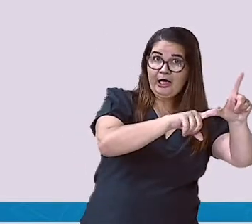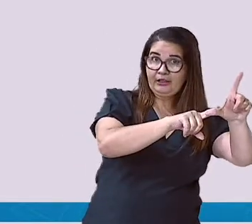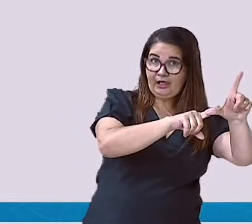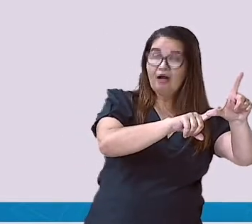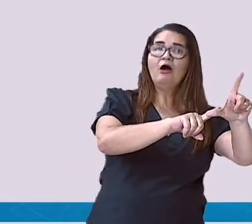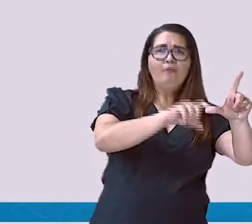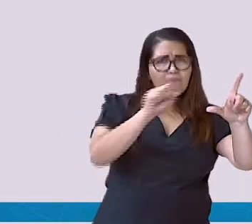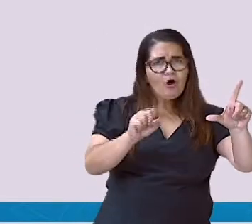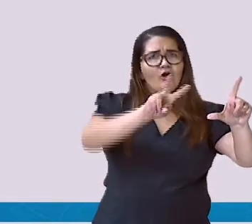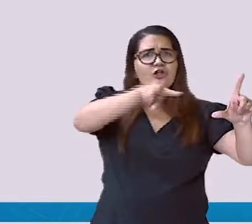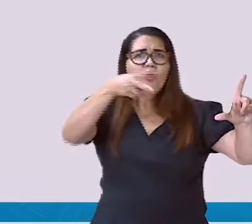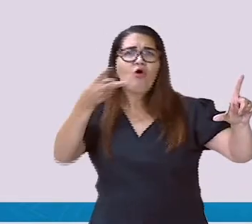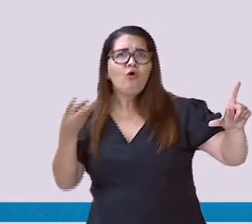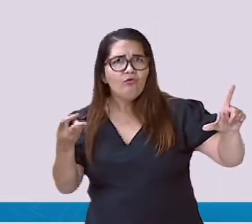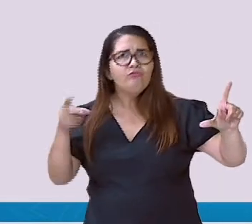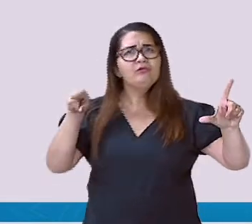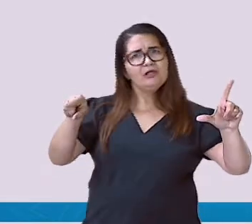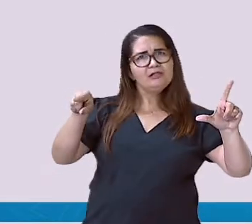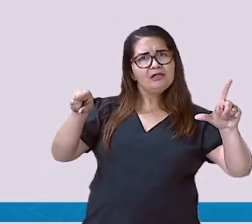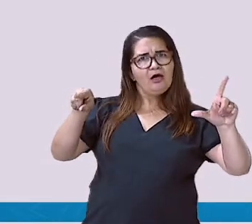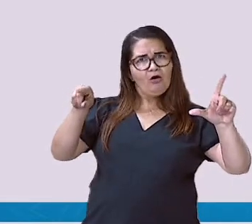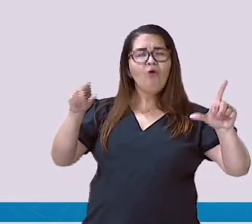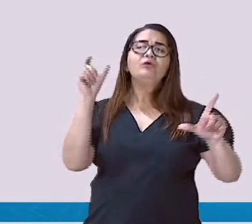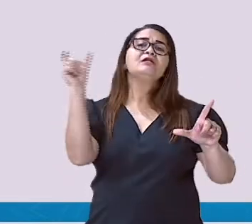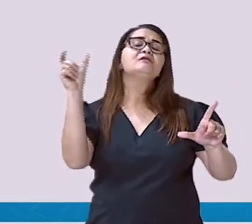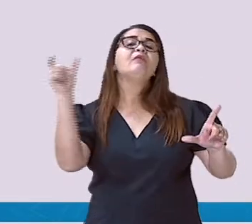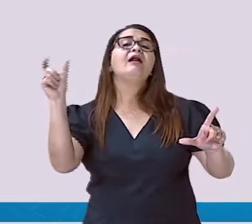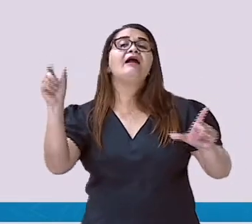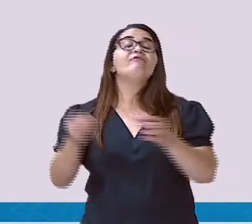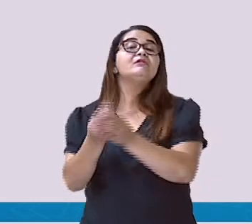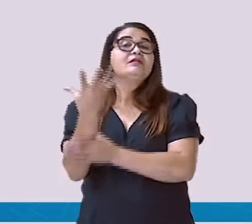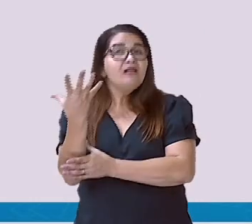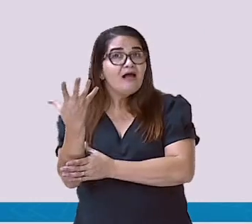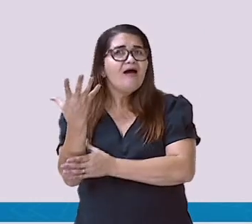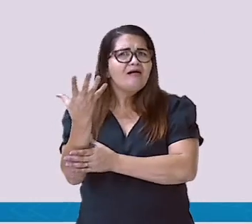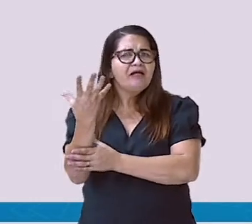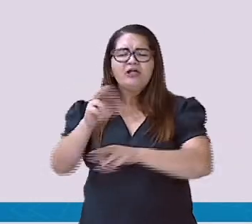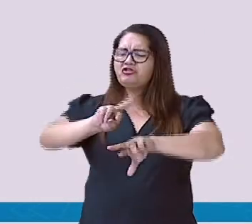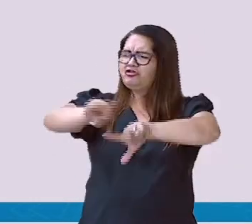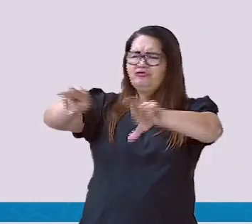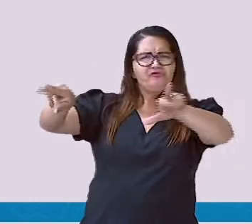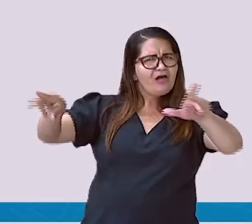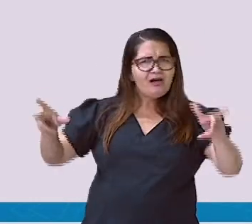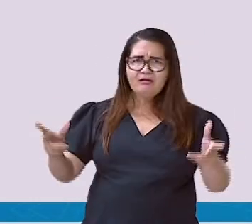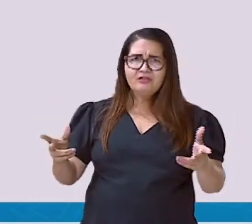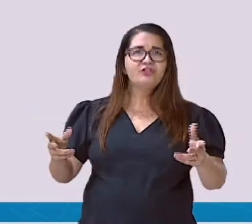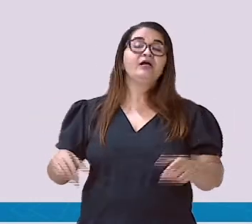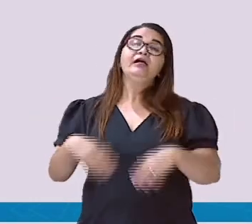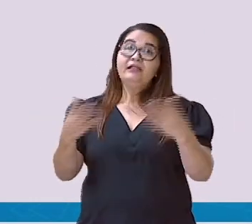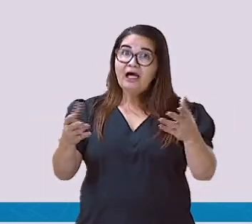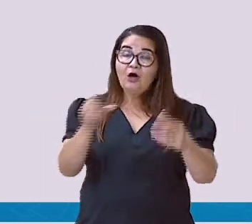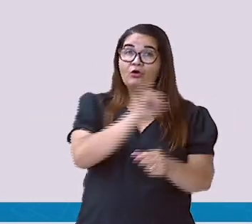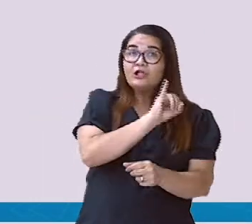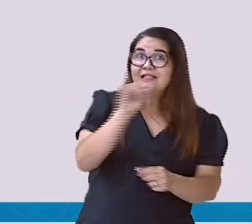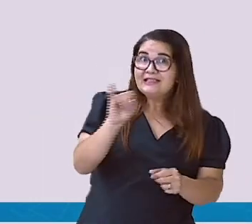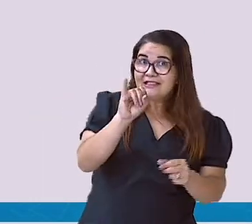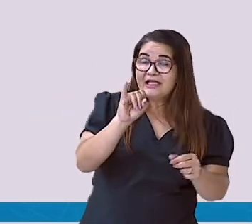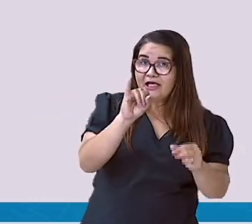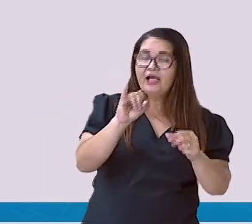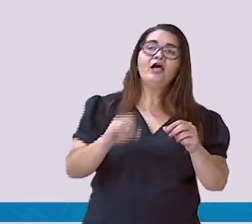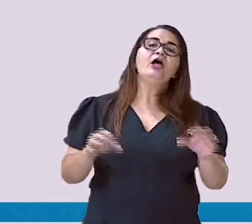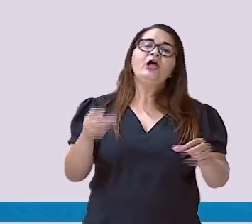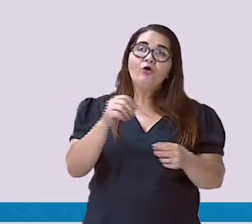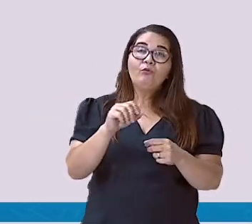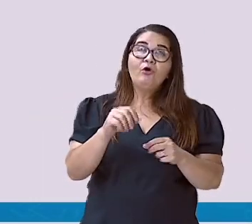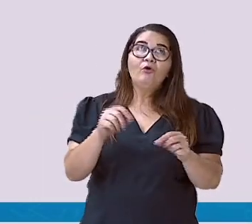com significado completamente diferente. Então, ao mudar uma única letra ou um único fonema, eu